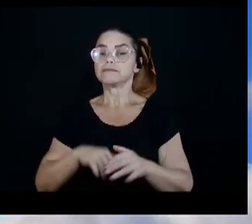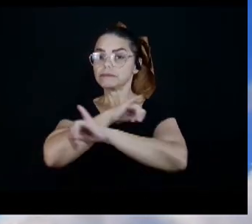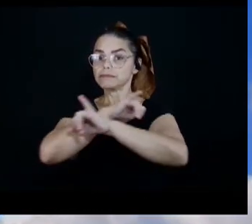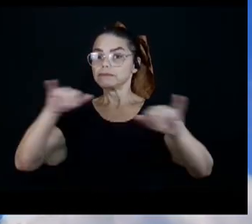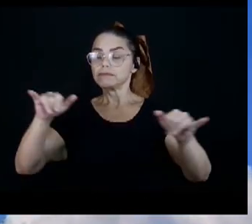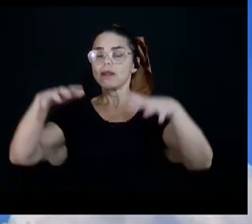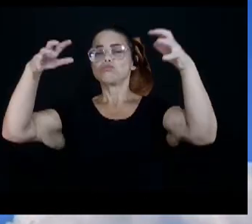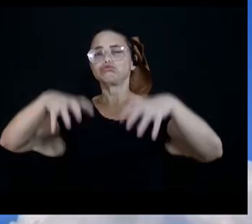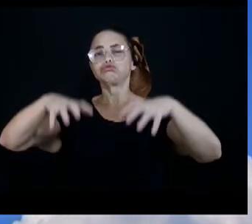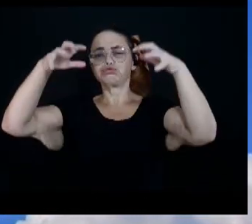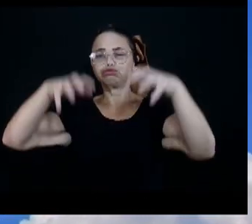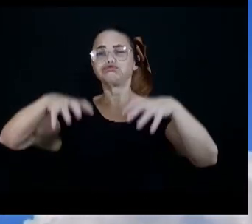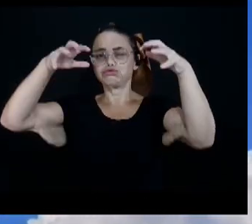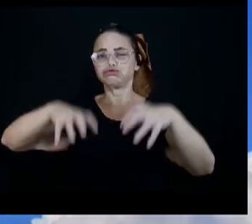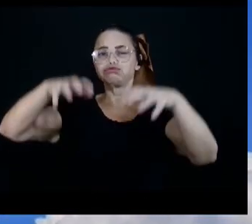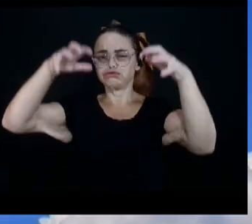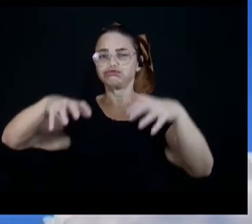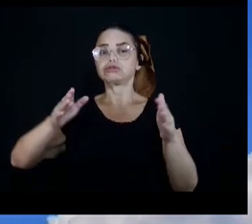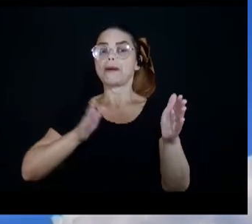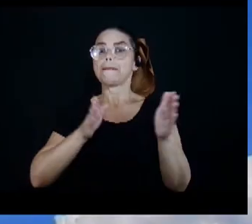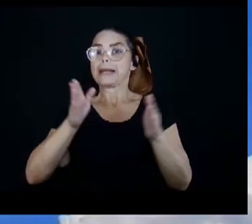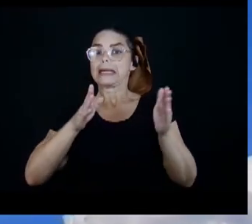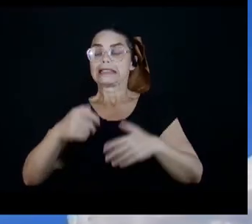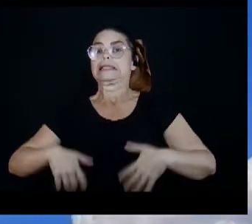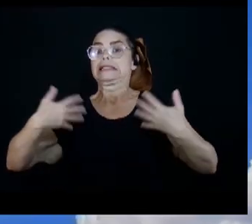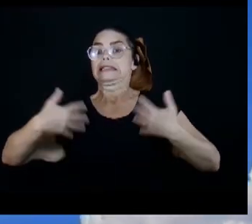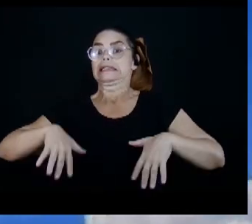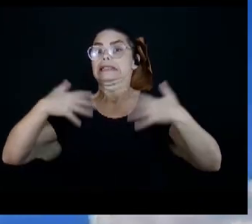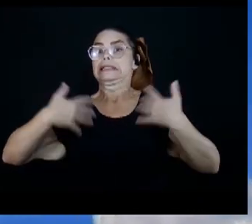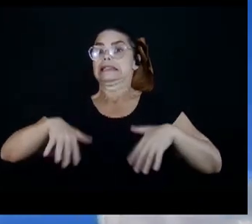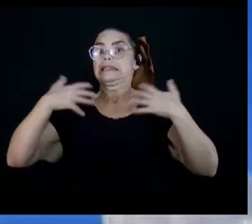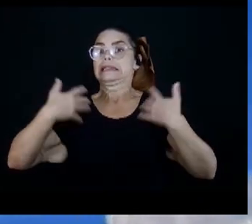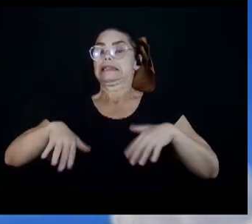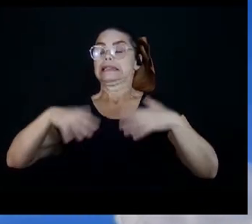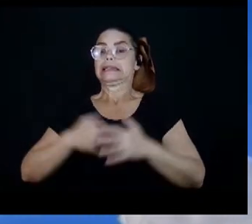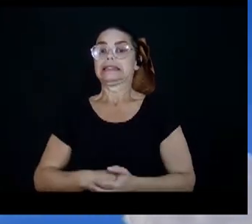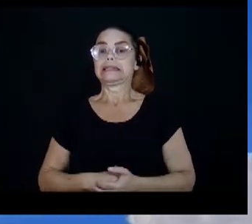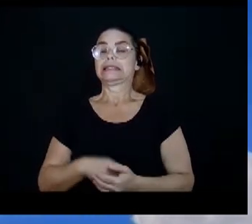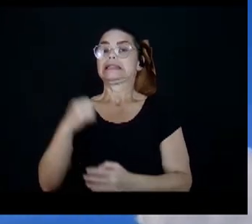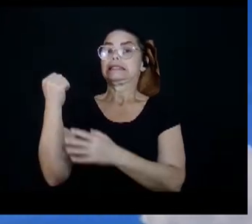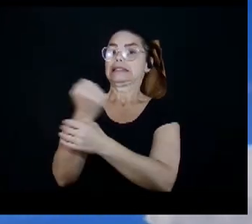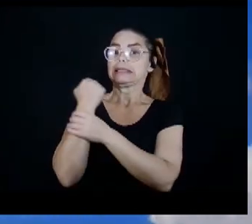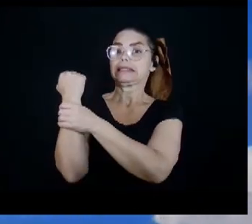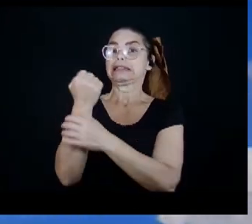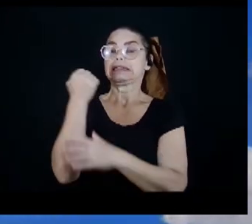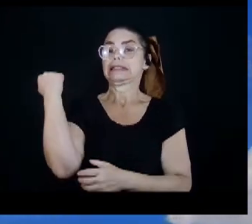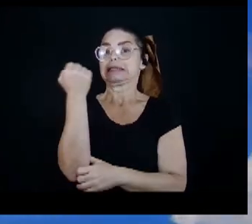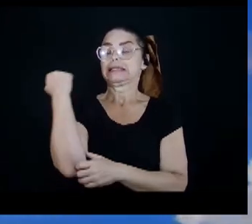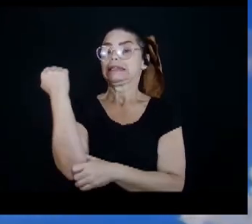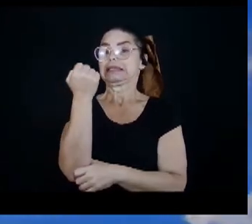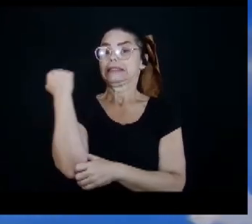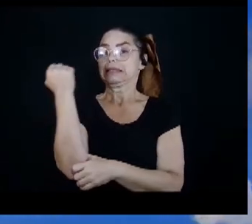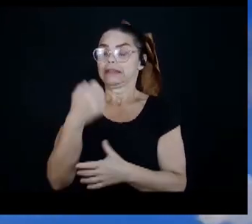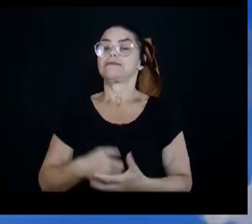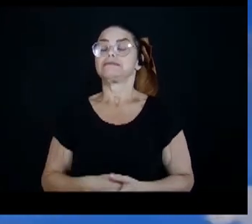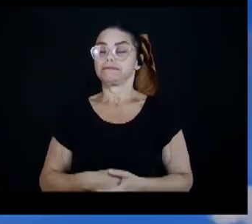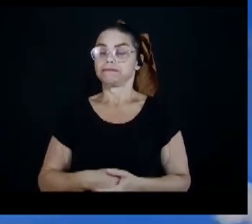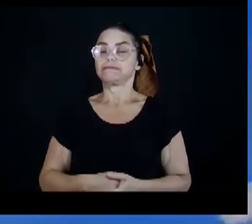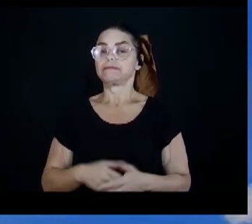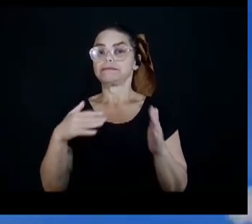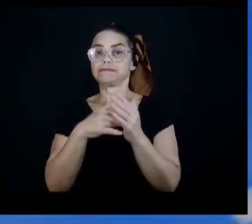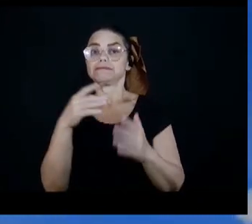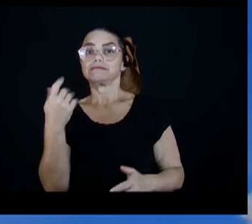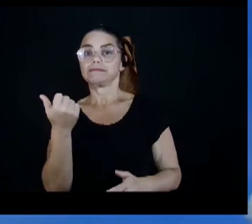com perigo, e grau de severidade. E esse alerta está valendo até as 10 horas de